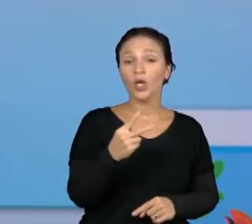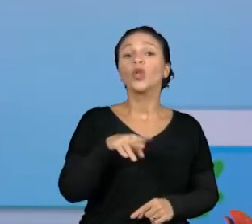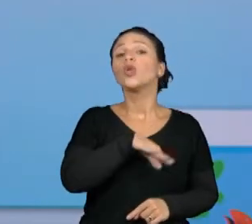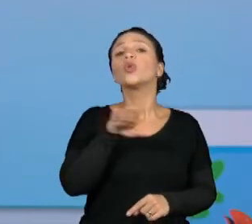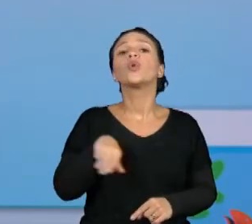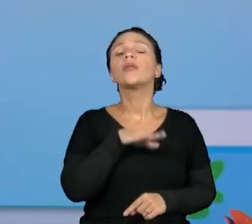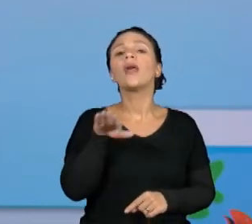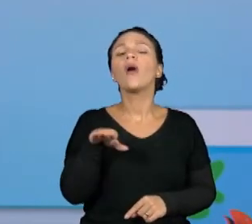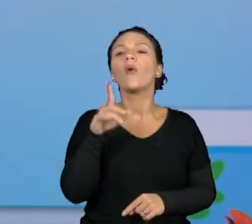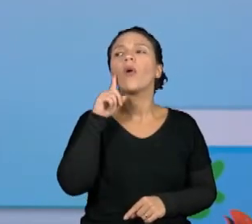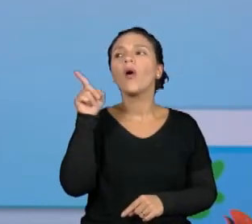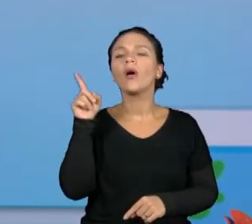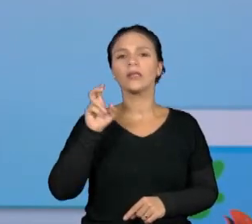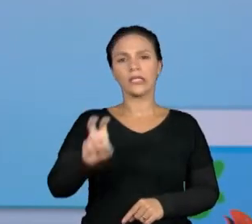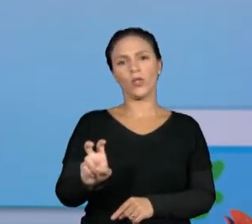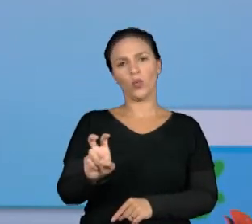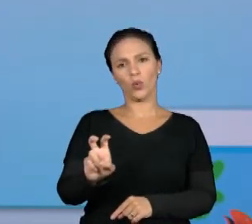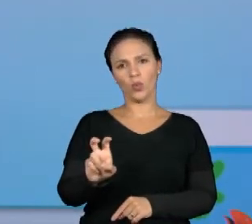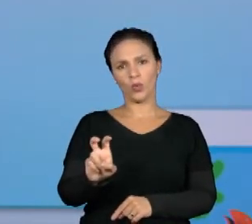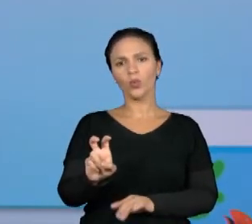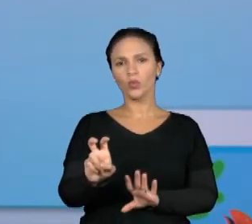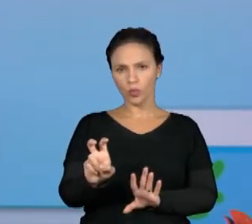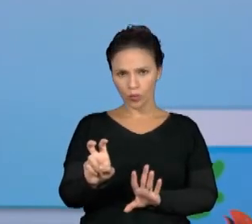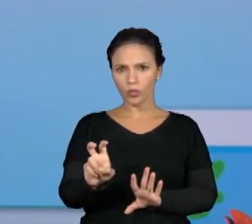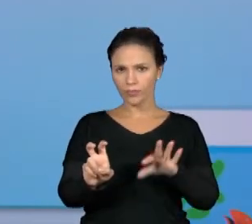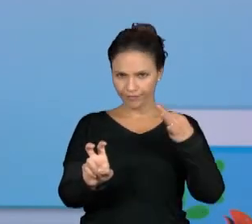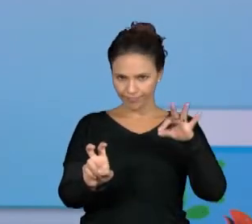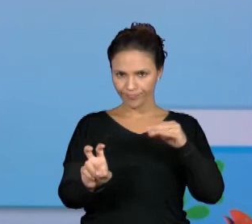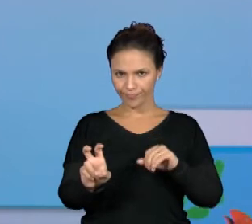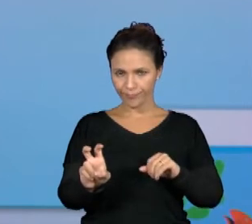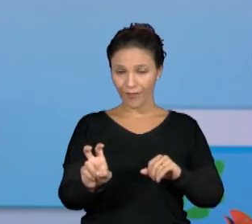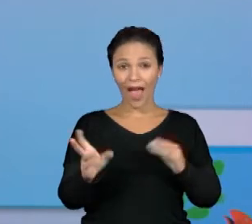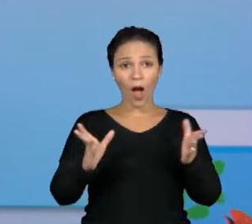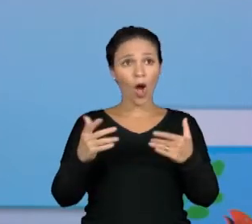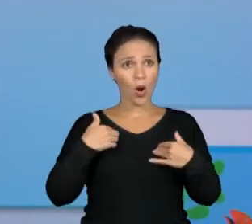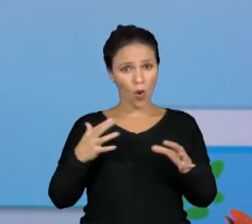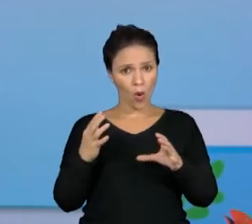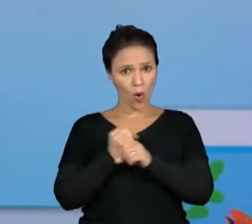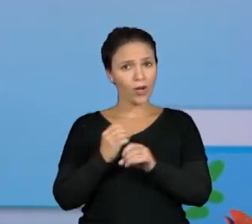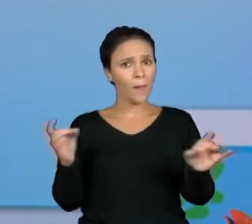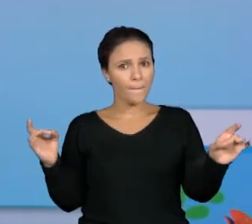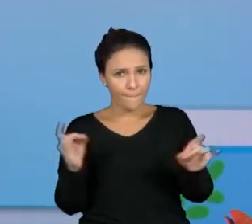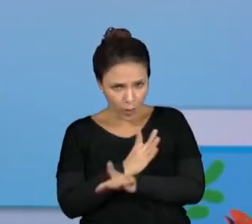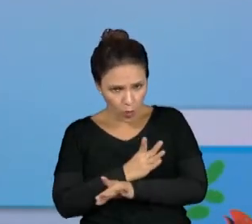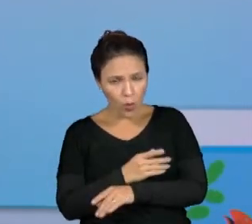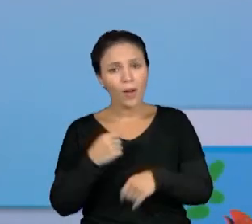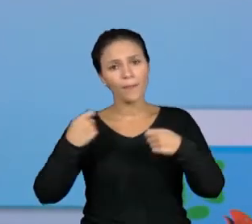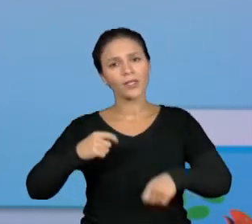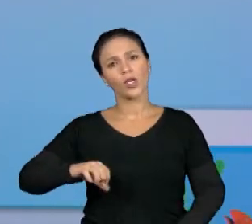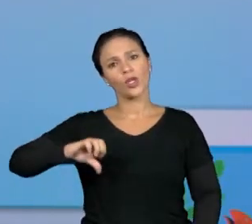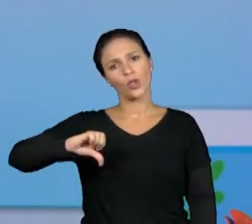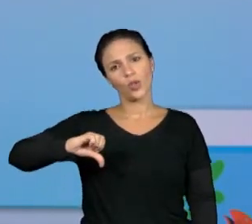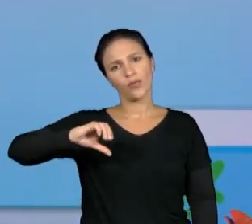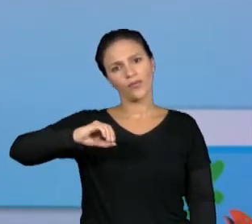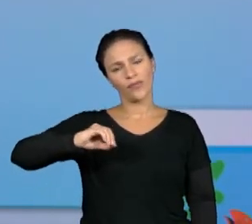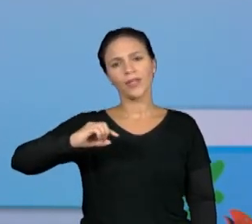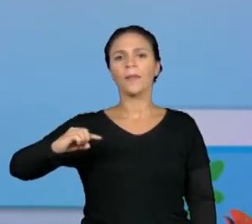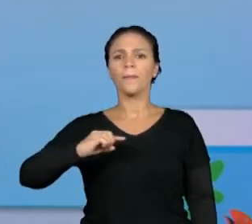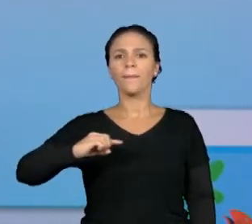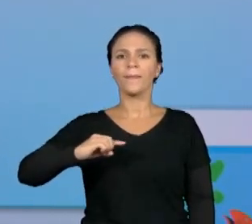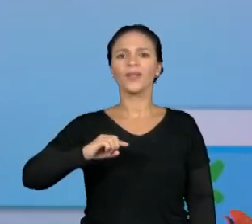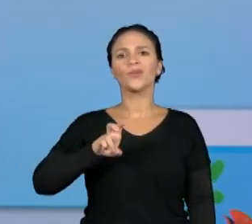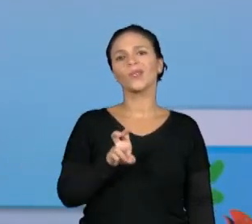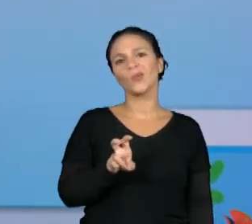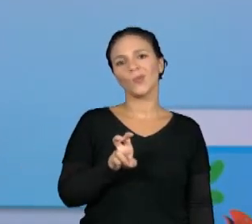todo, eu adicionei 5, não foi? Então, é só eu subtrair aqui